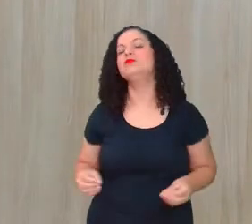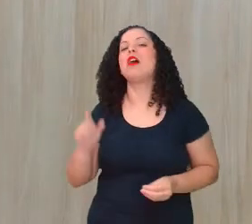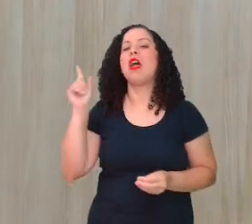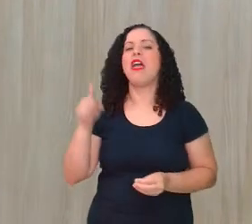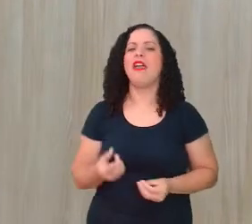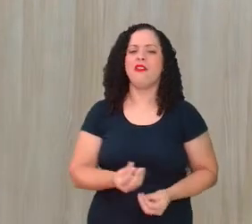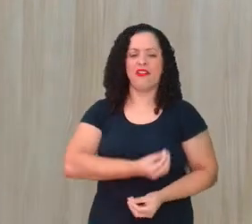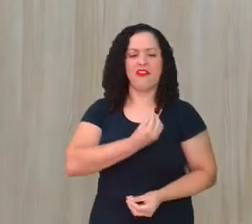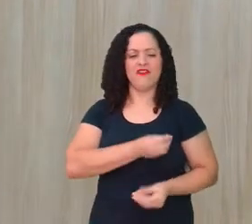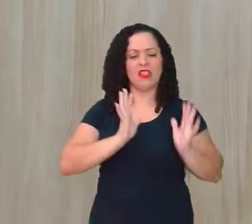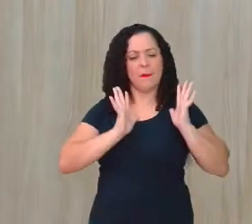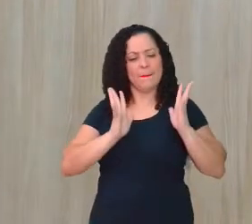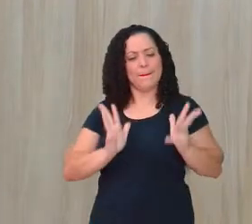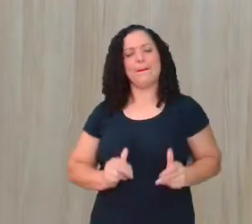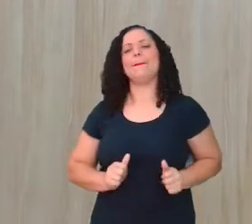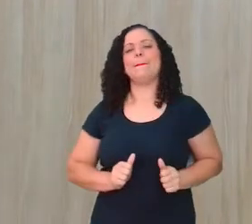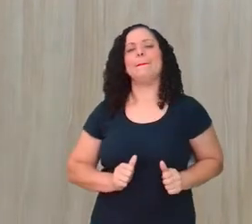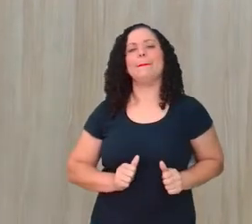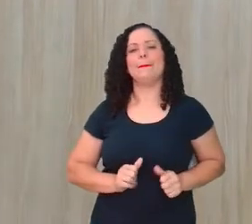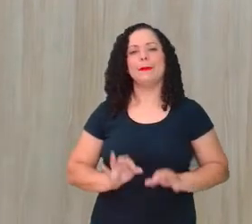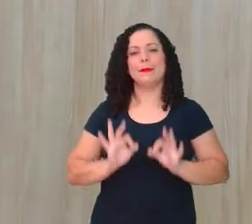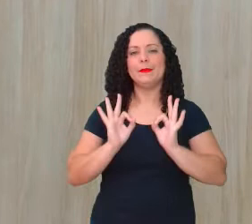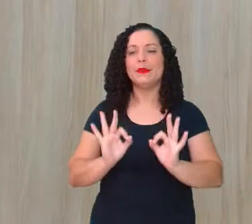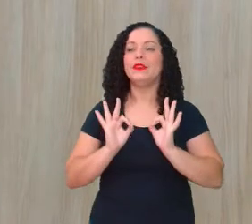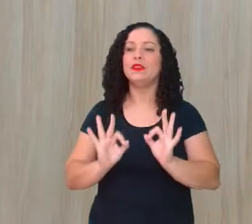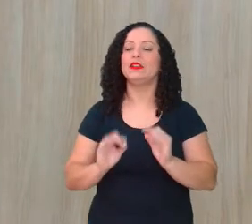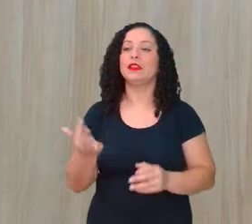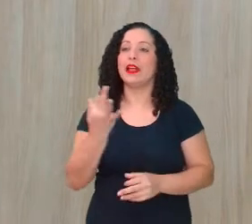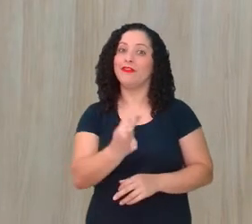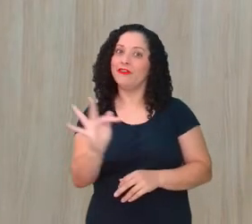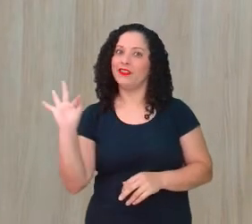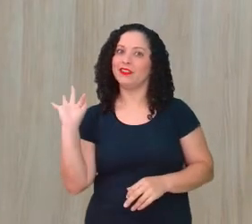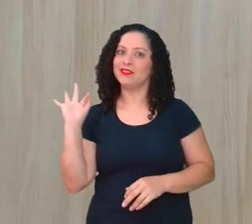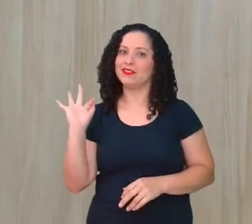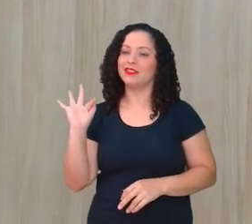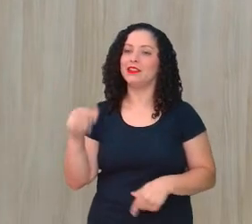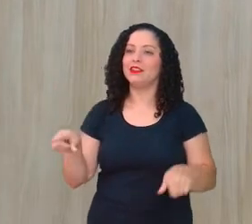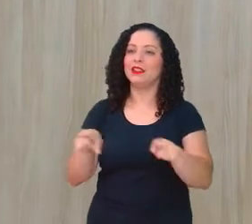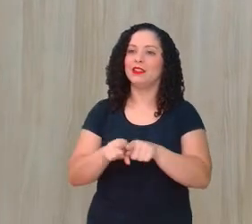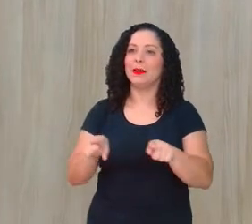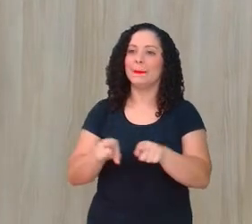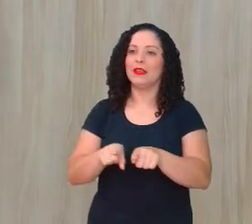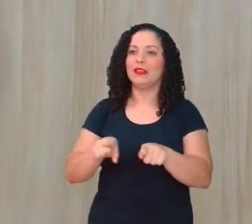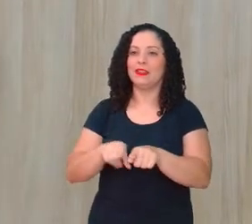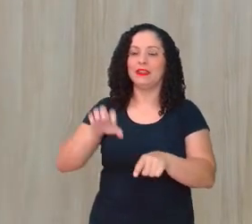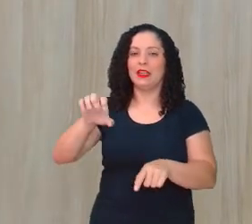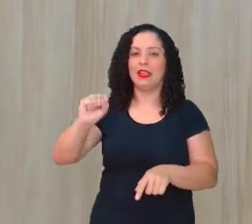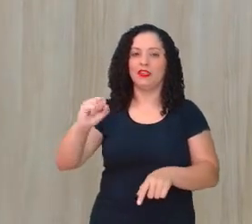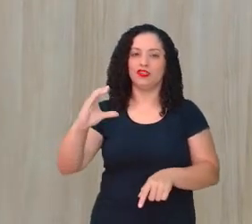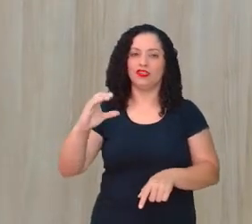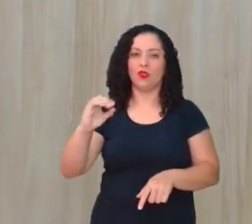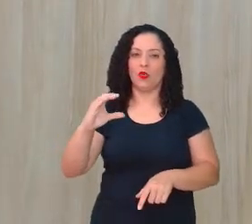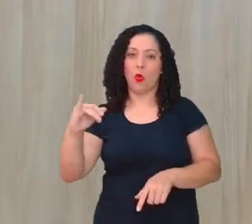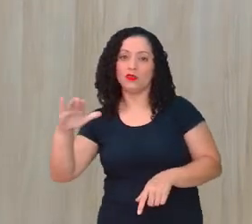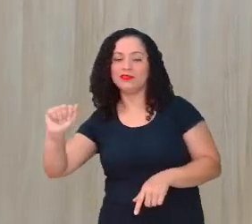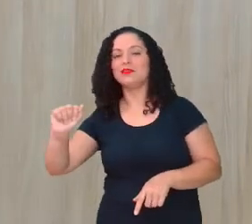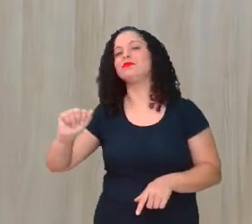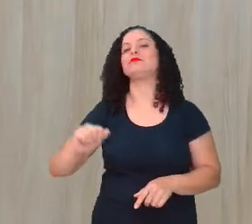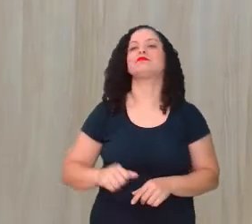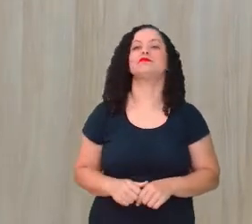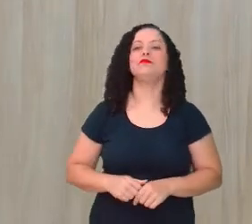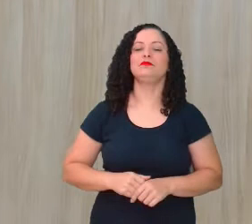né? Na França, huguenotes, e na Escócia, os presbiterianos. Então veja, a gente já tem